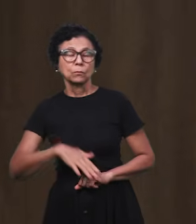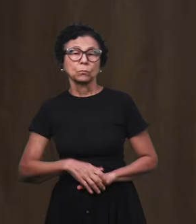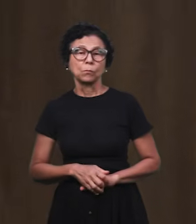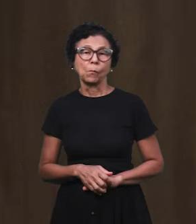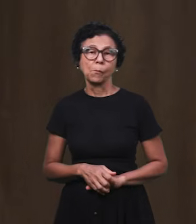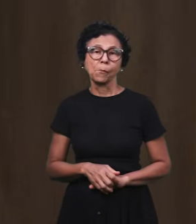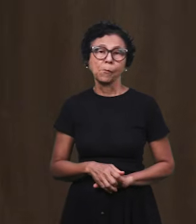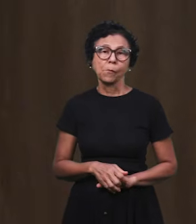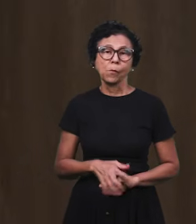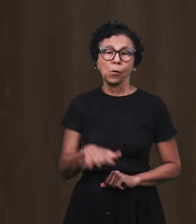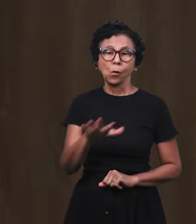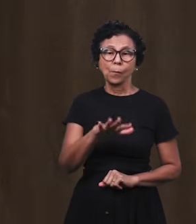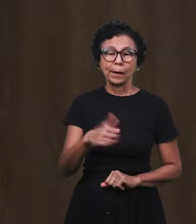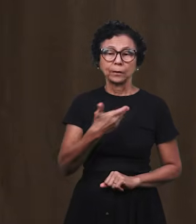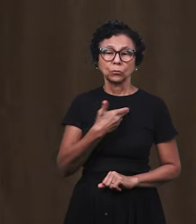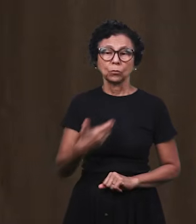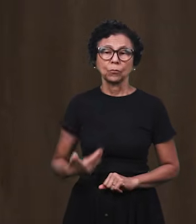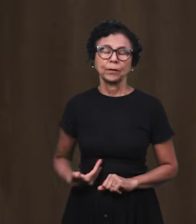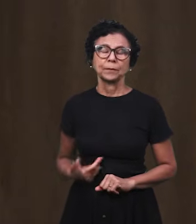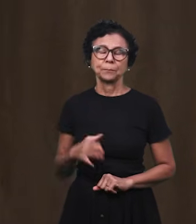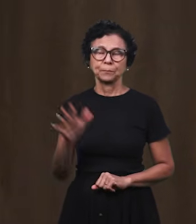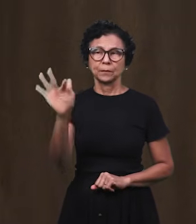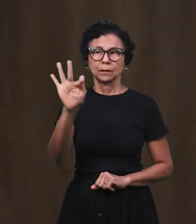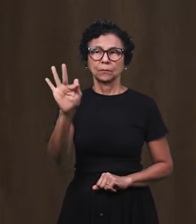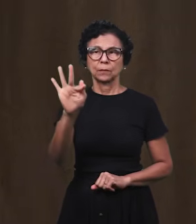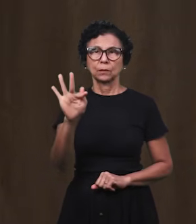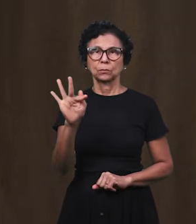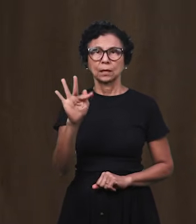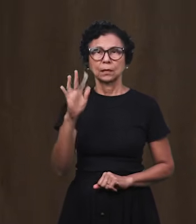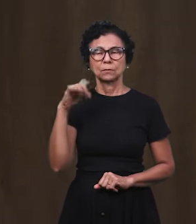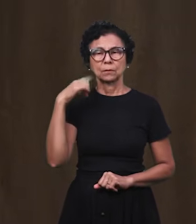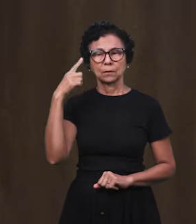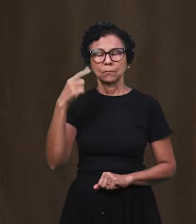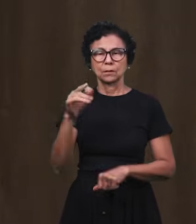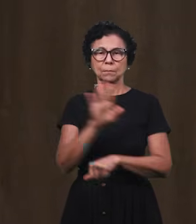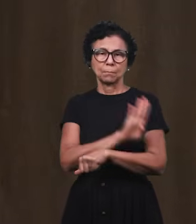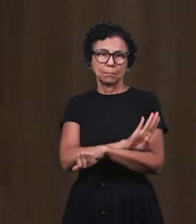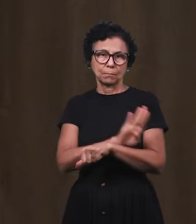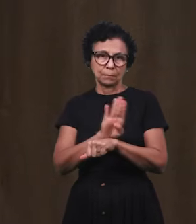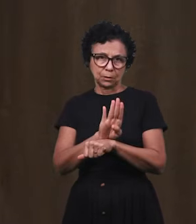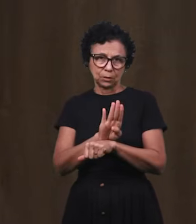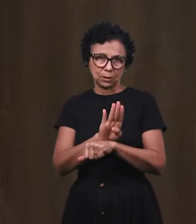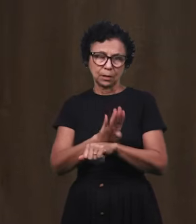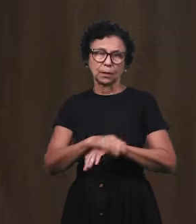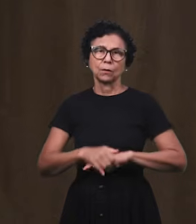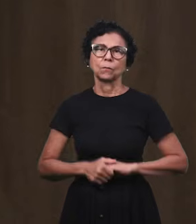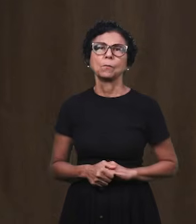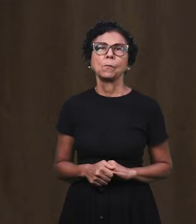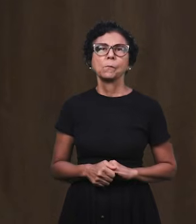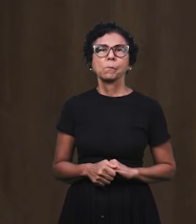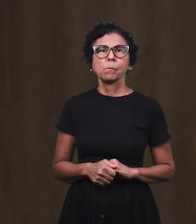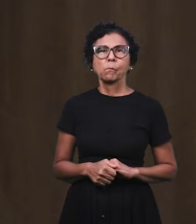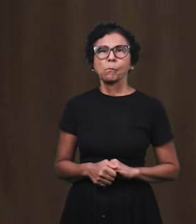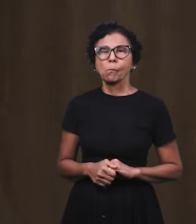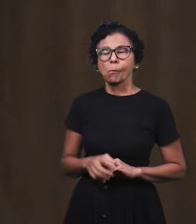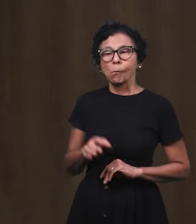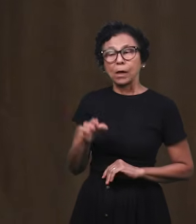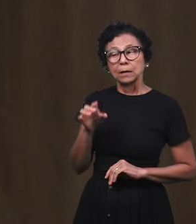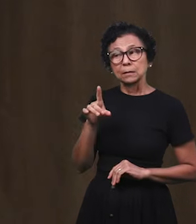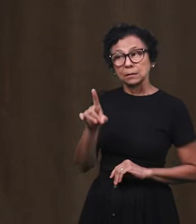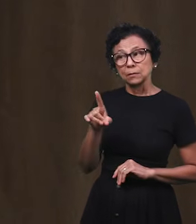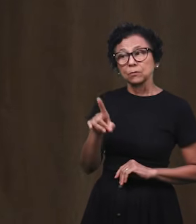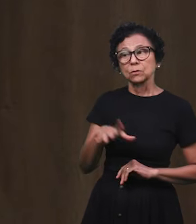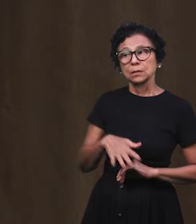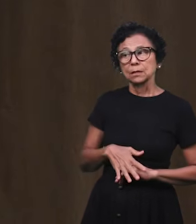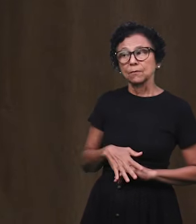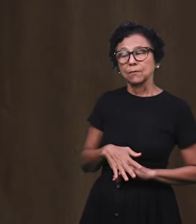se você vai advogar, e dependendo também do concurso que você vai prestar, ele exige a OAB. Então, a pessoa tem que estudar para fazer uma prova. Aí é nessa